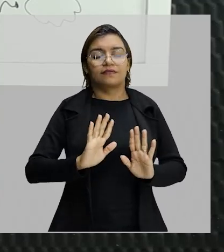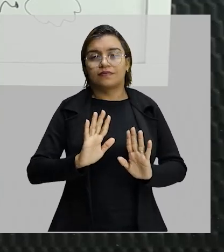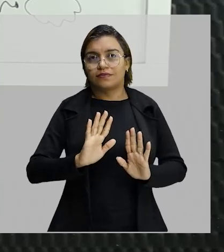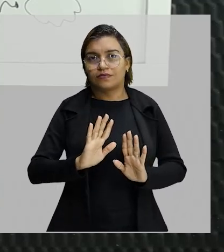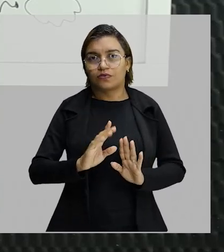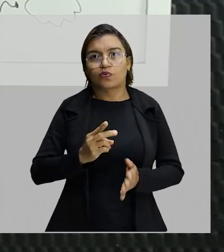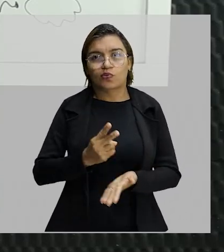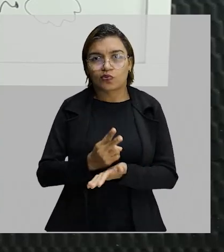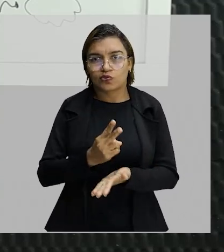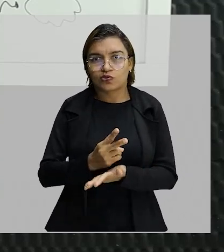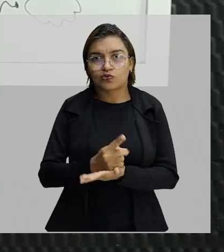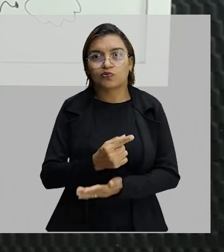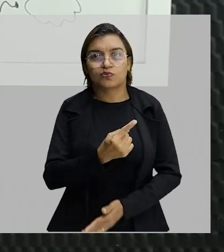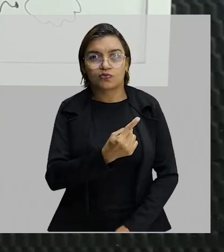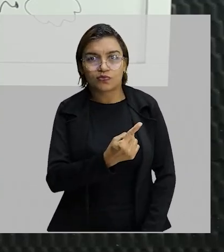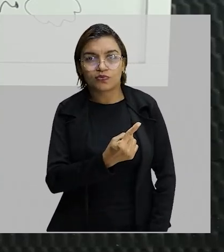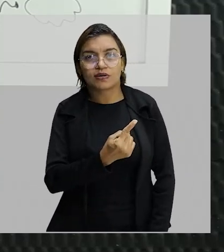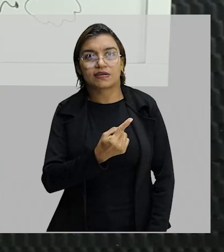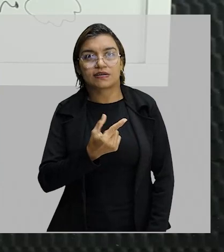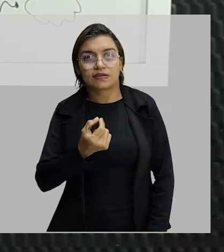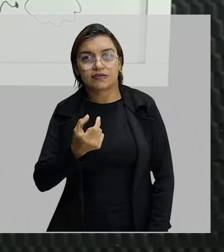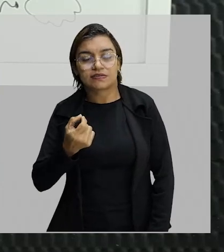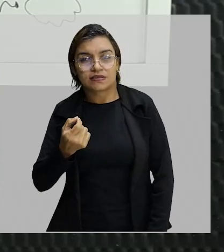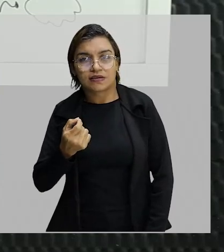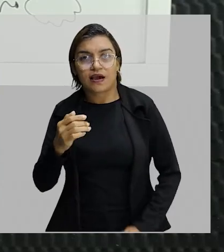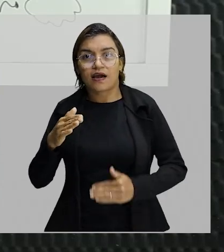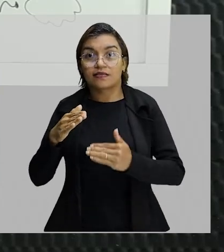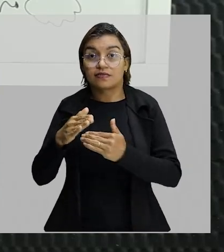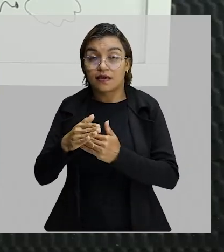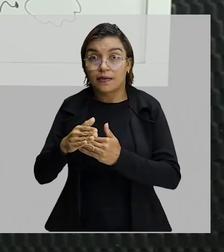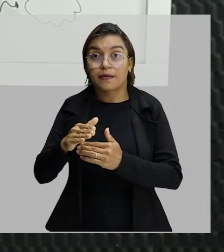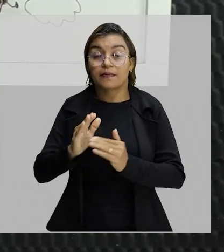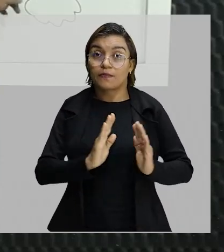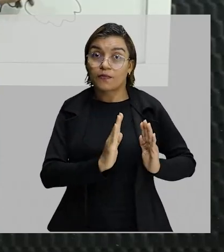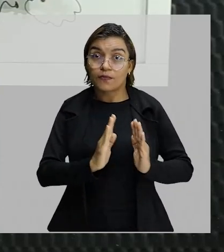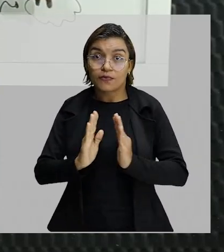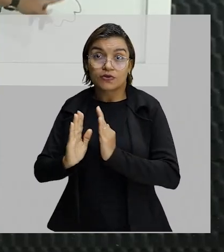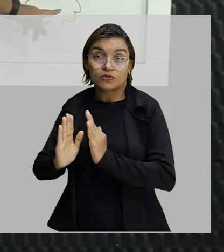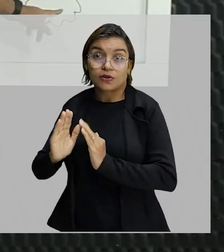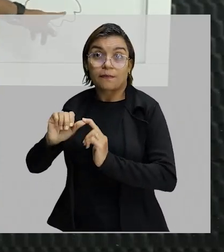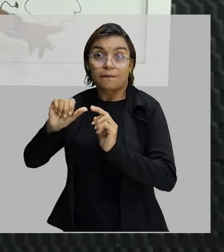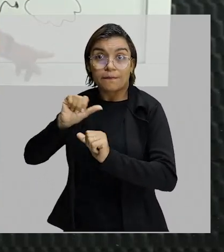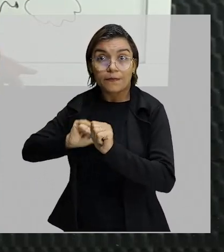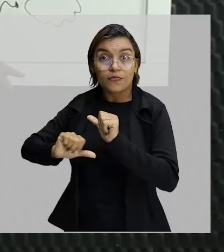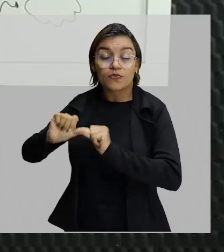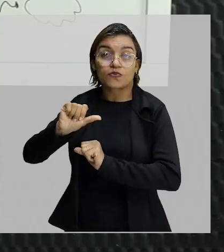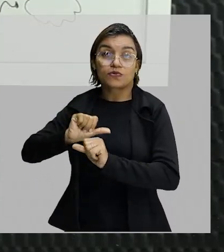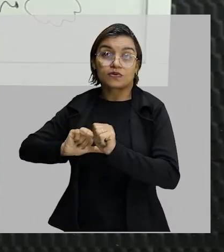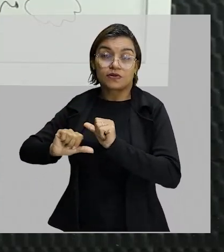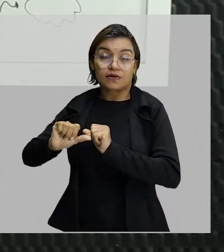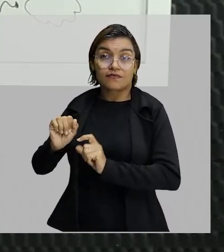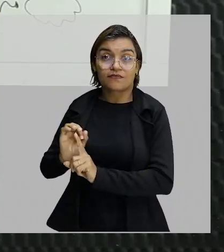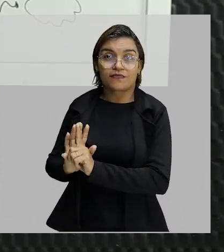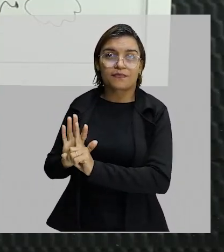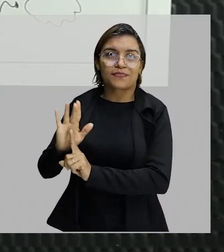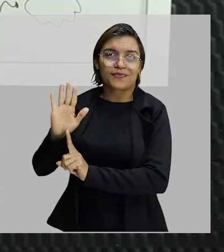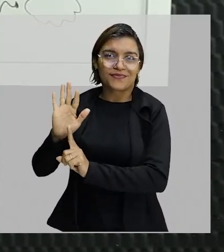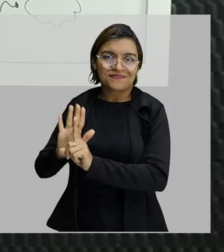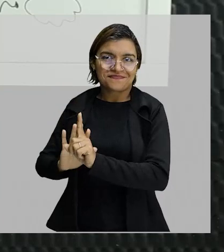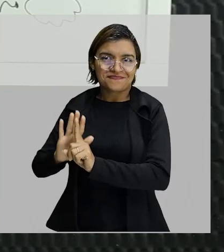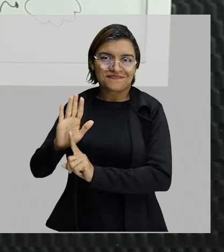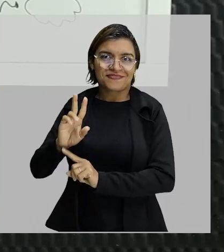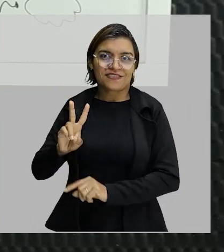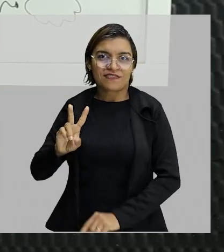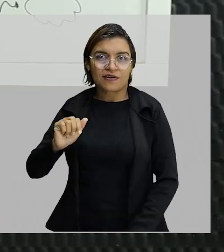Vai continuar em 100 graus até mudar de estado, mudar para o estado de vapor, tá